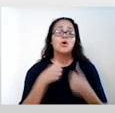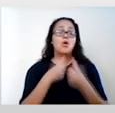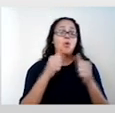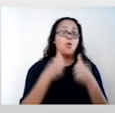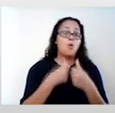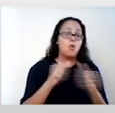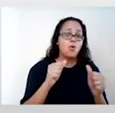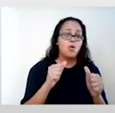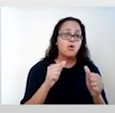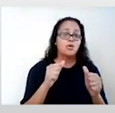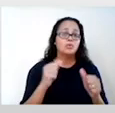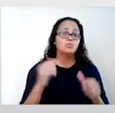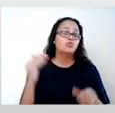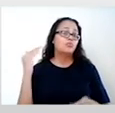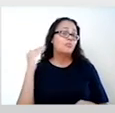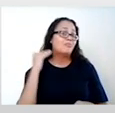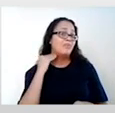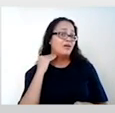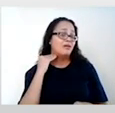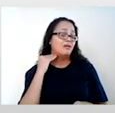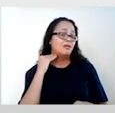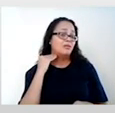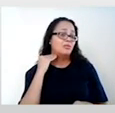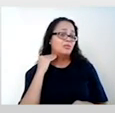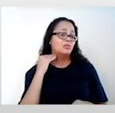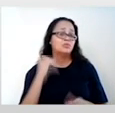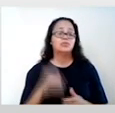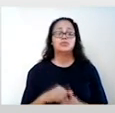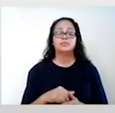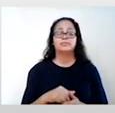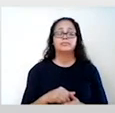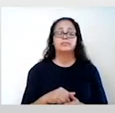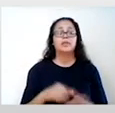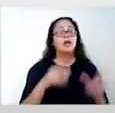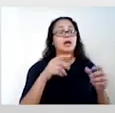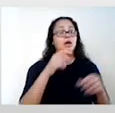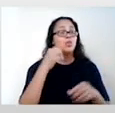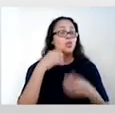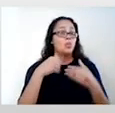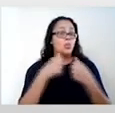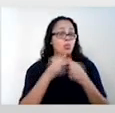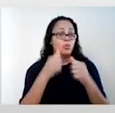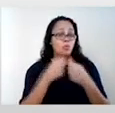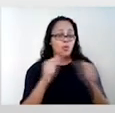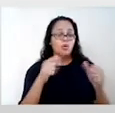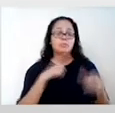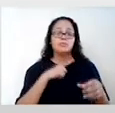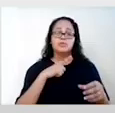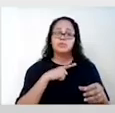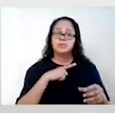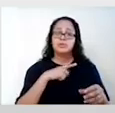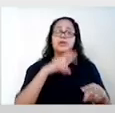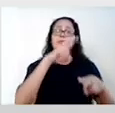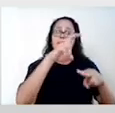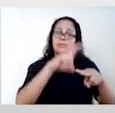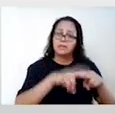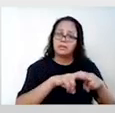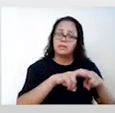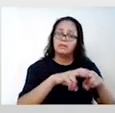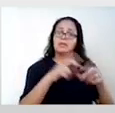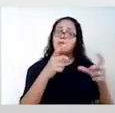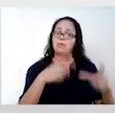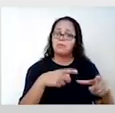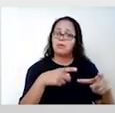a fila do idoso, ela é mais rápida, no ônibus tem um lugar para o idoso se sentar. Você concorda com isso? O que você